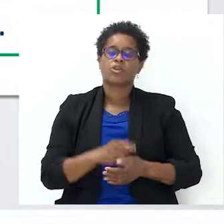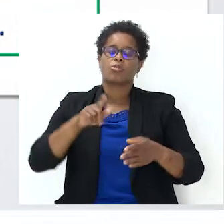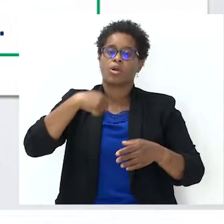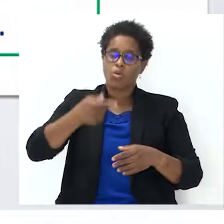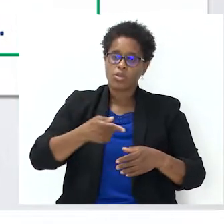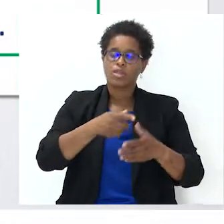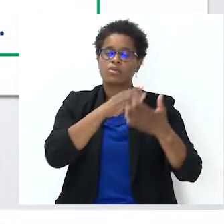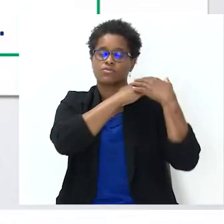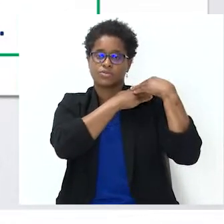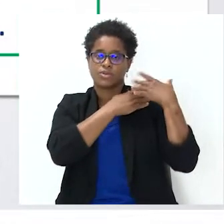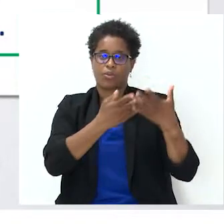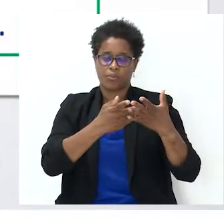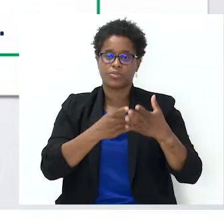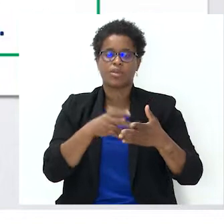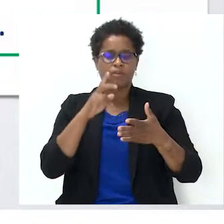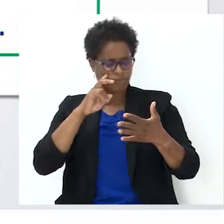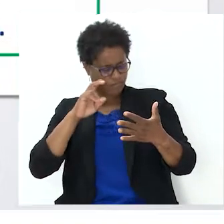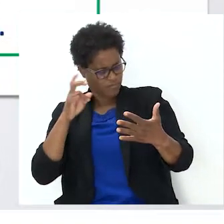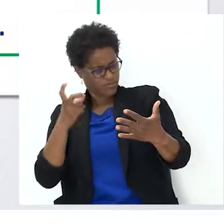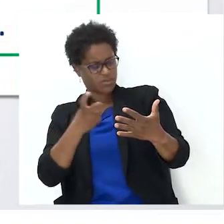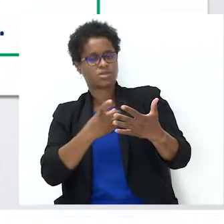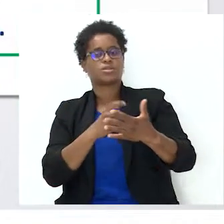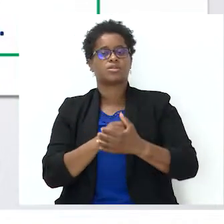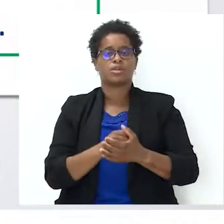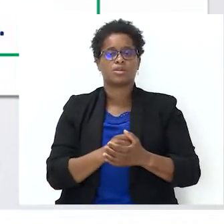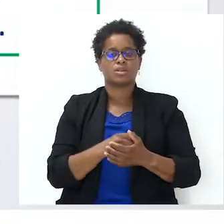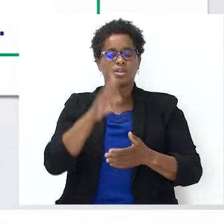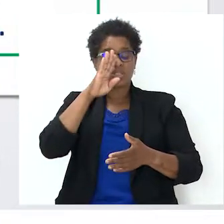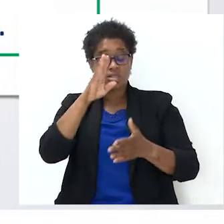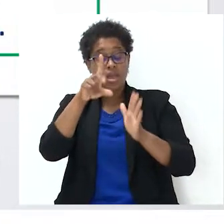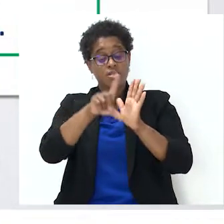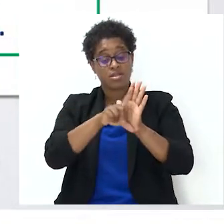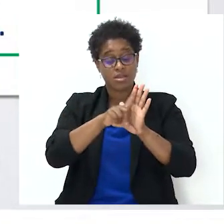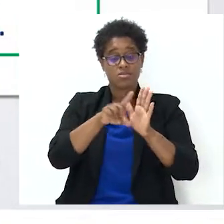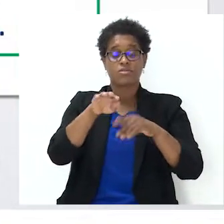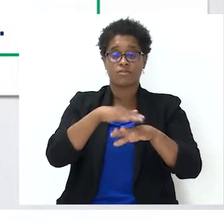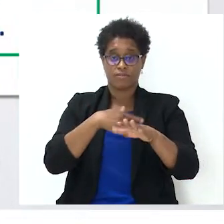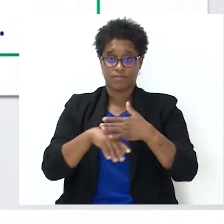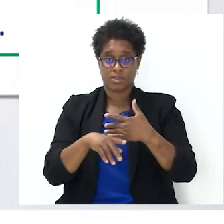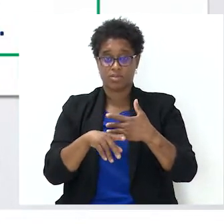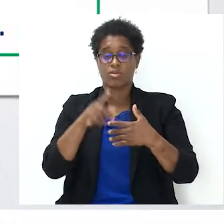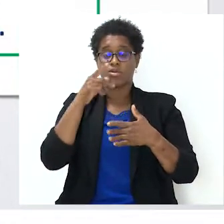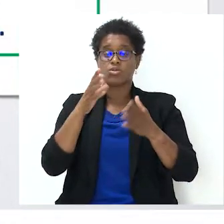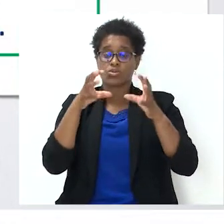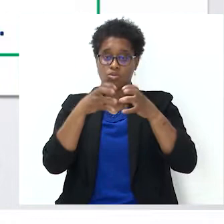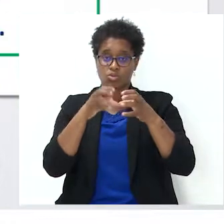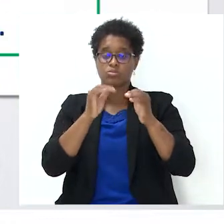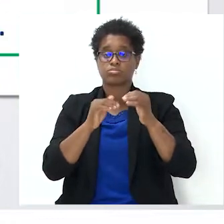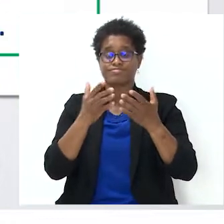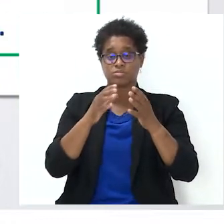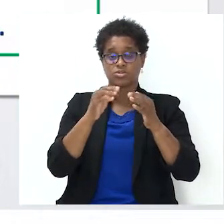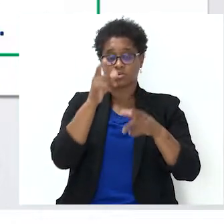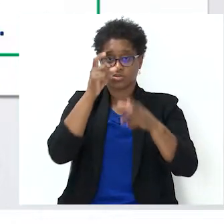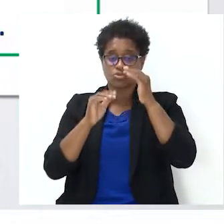outra função: fiscalizar se as leis produzidas pelos órgãos de